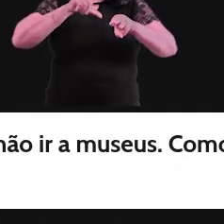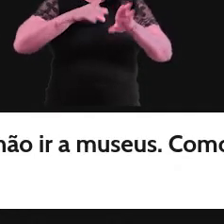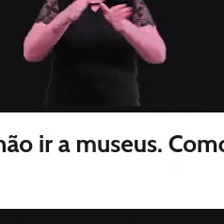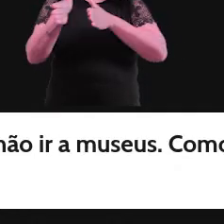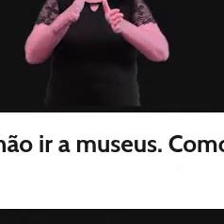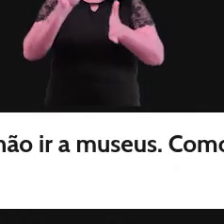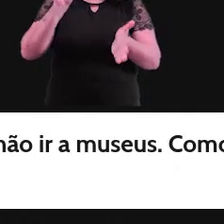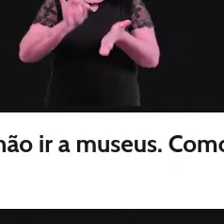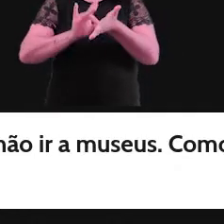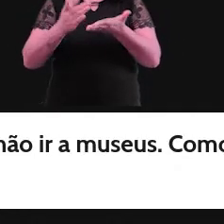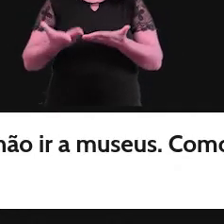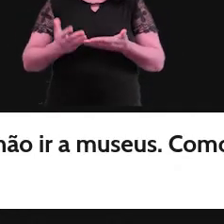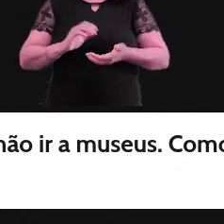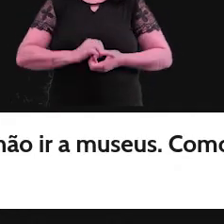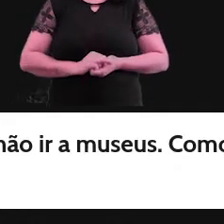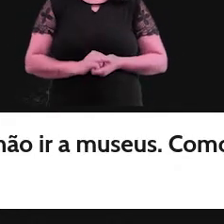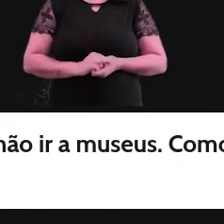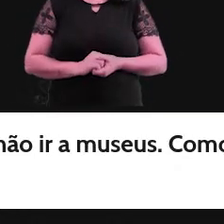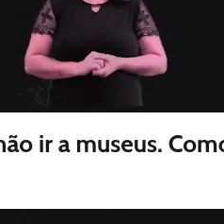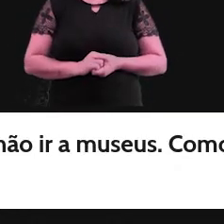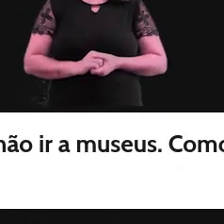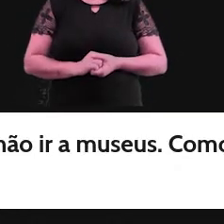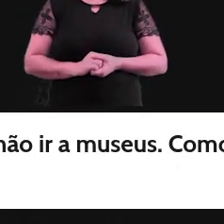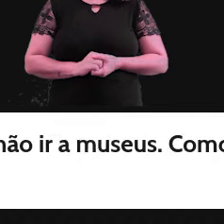E aí eu lanço para vocês.